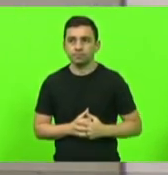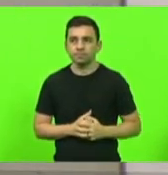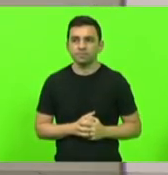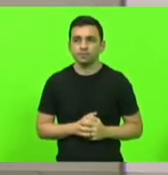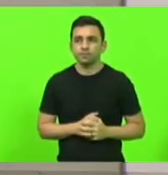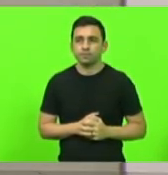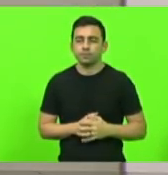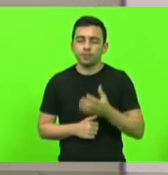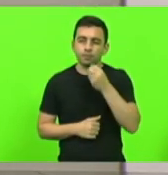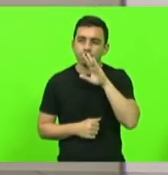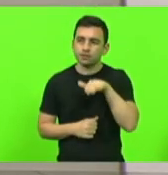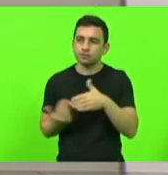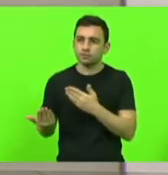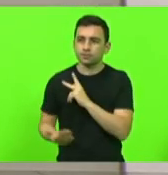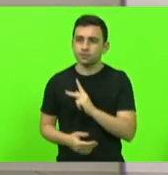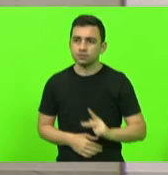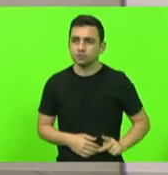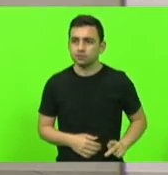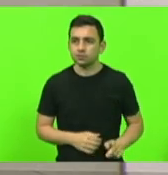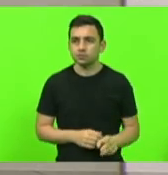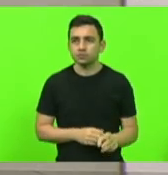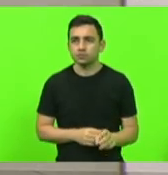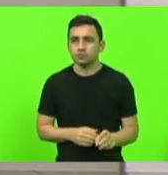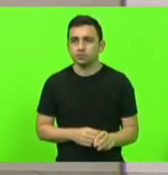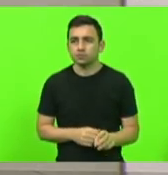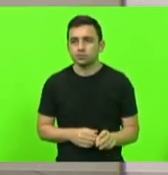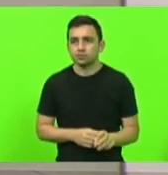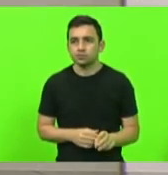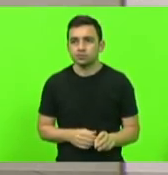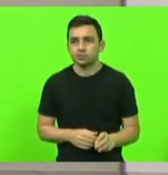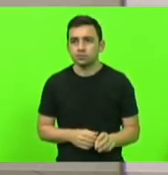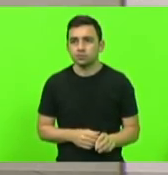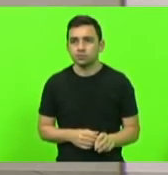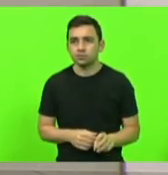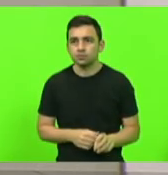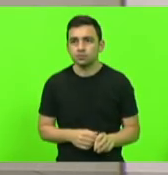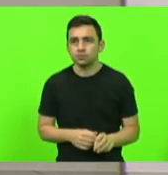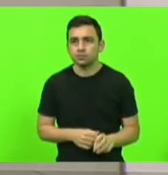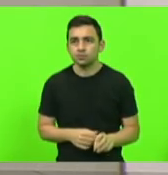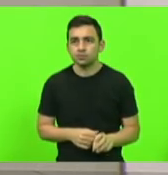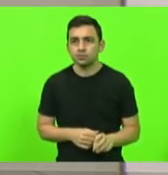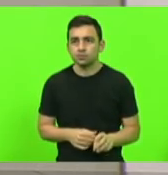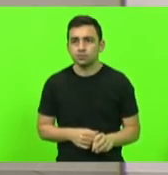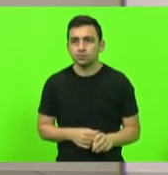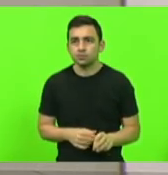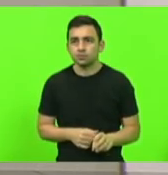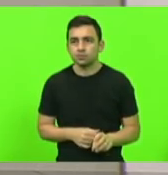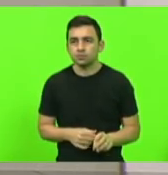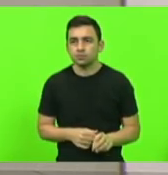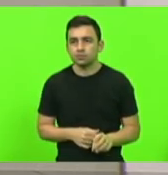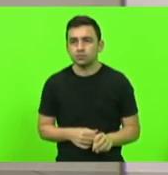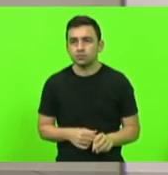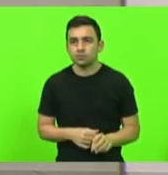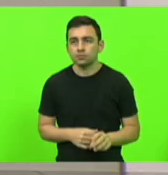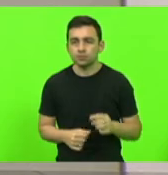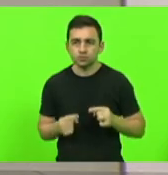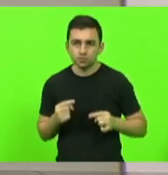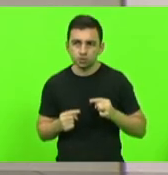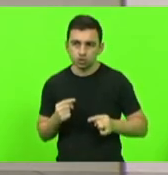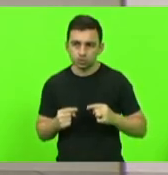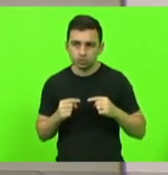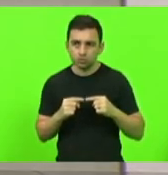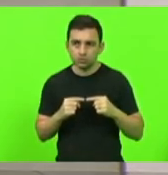Boa tarde, senhor presidente, demais Vossa Excelência, colegas. Só me permite, pela ordem, rapidamente? Conforme sim, deputado, é para discutir ali a matéria,